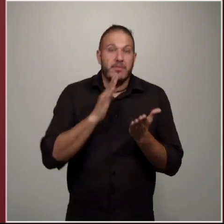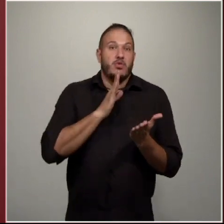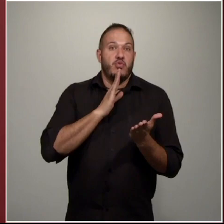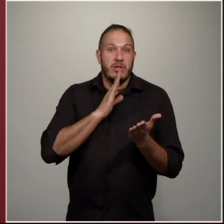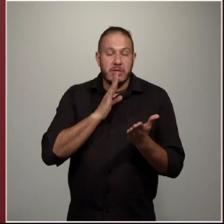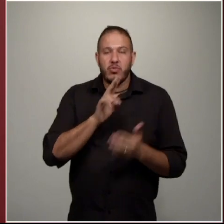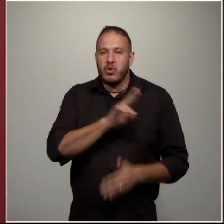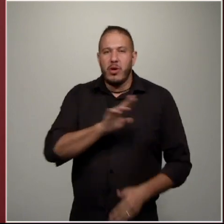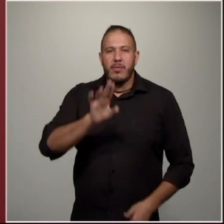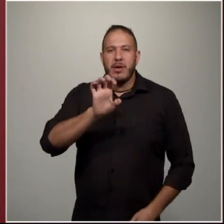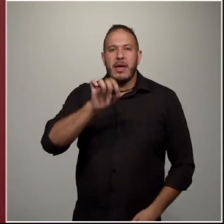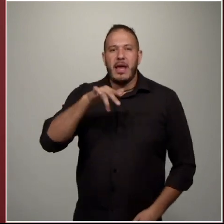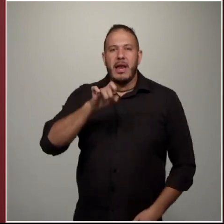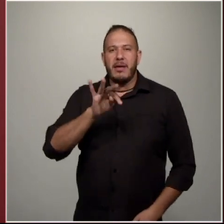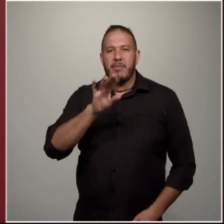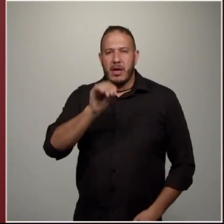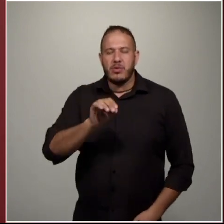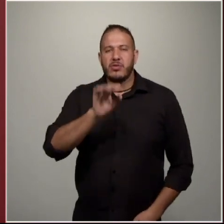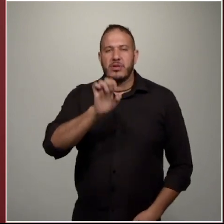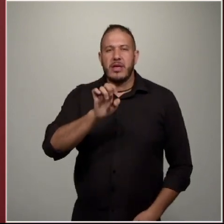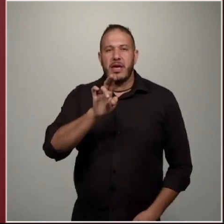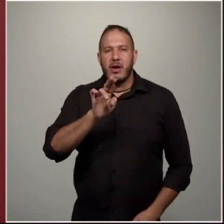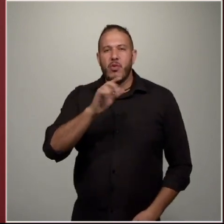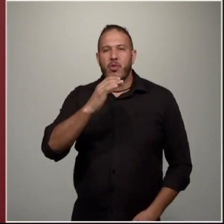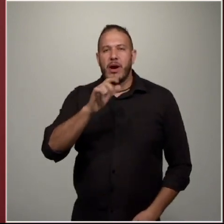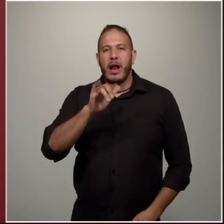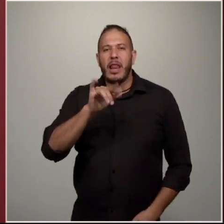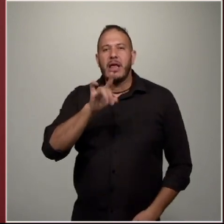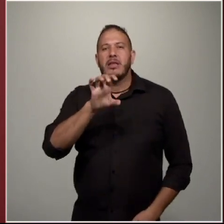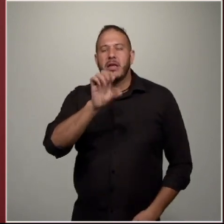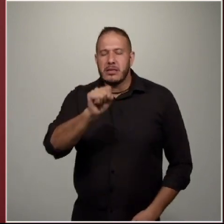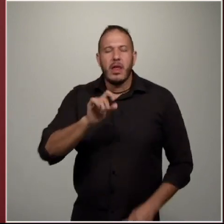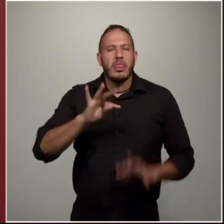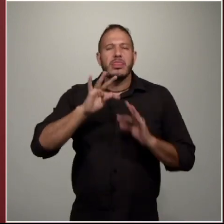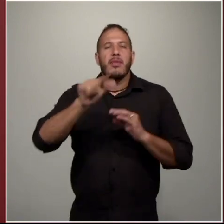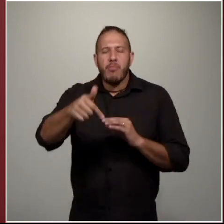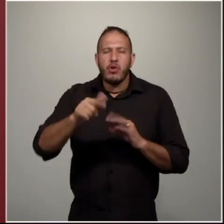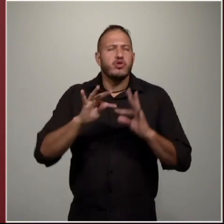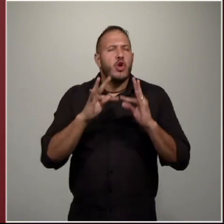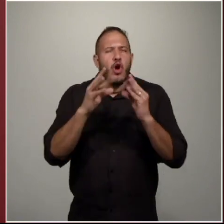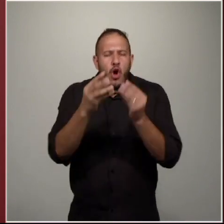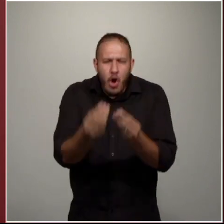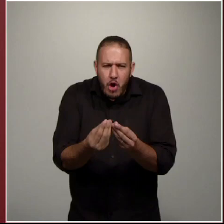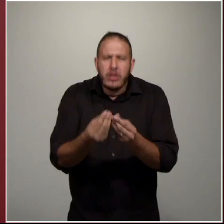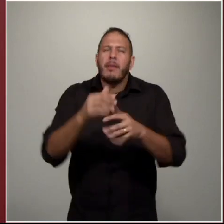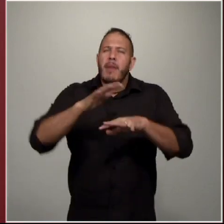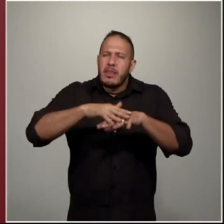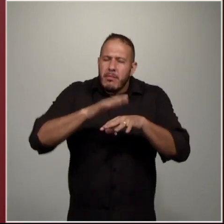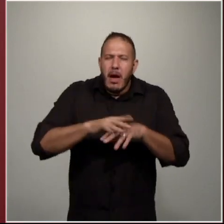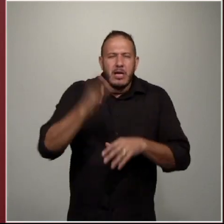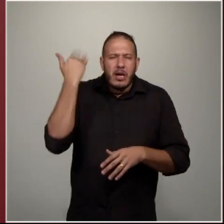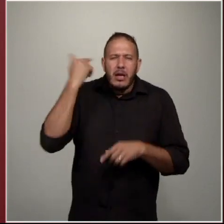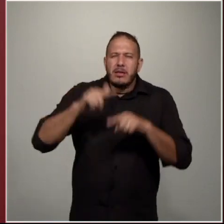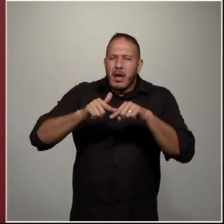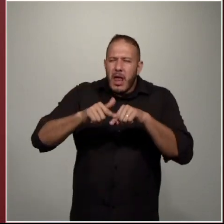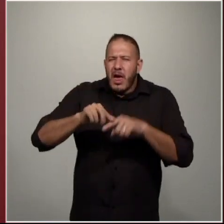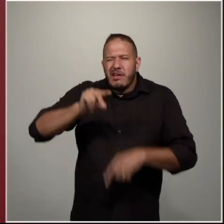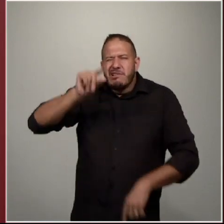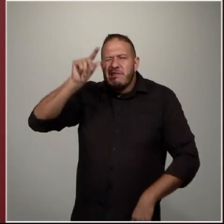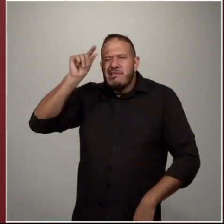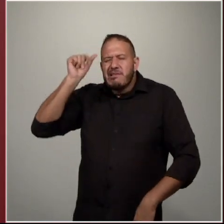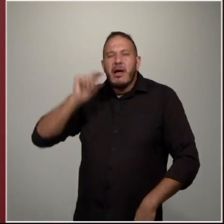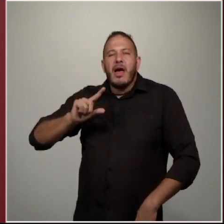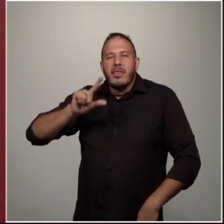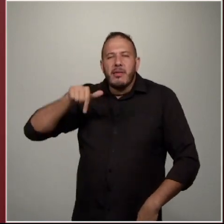elementos de euclides néné e depois toda a matemática é da grécia antiga ida até na